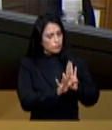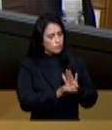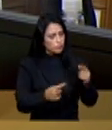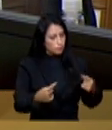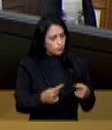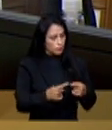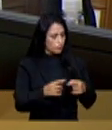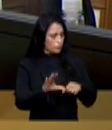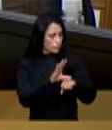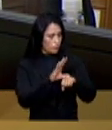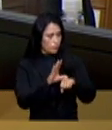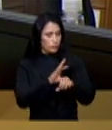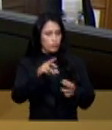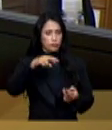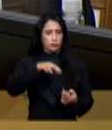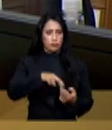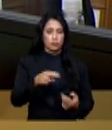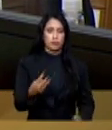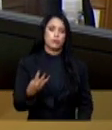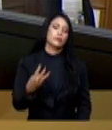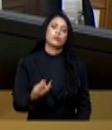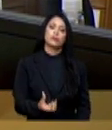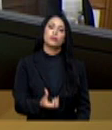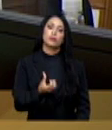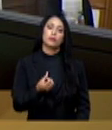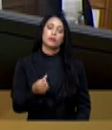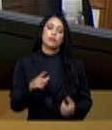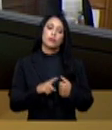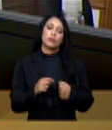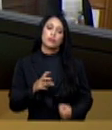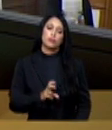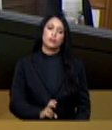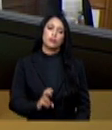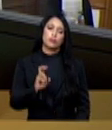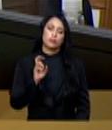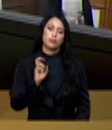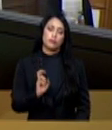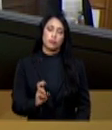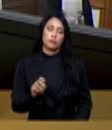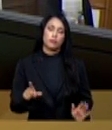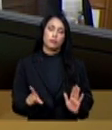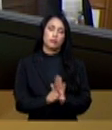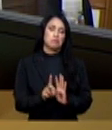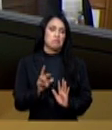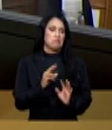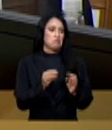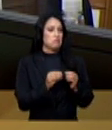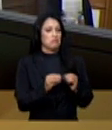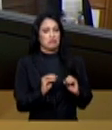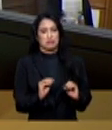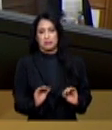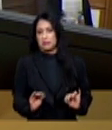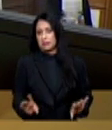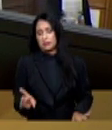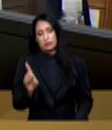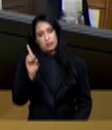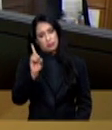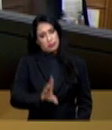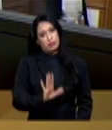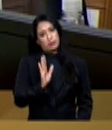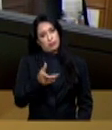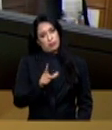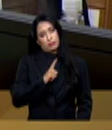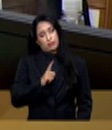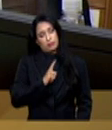conforme o inciso 36 do Artigo 5 segundo o qual a lei não prejudicará o direito adquirido